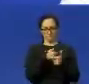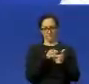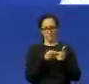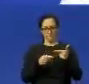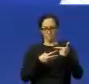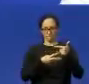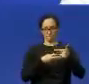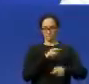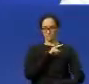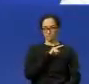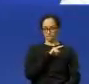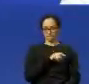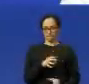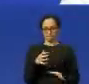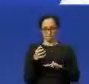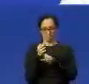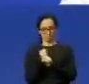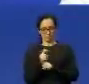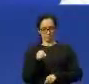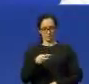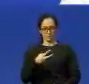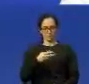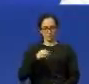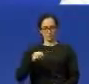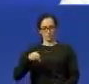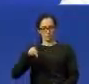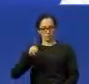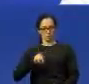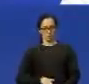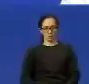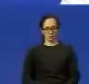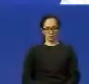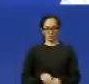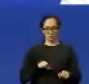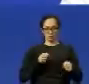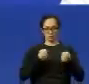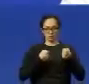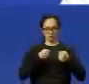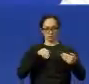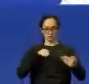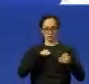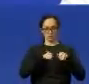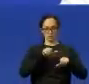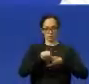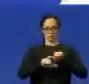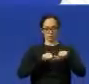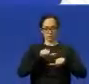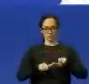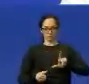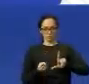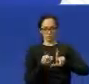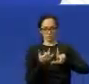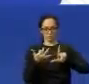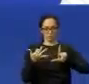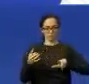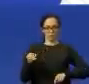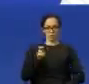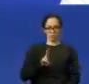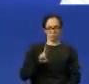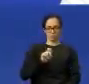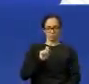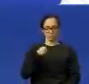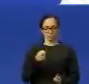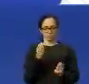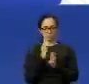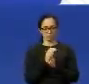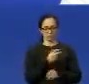tanque, 1/3 de 60 quilos são 20 quilos, que, transformando para litros, de acordo com a densidade que foi informada, vamos chegar